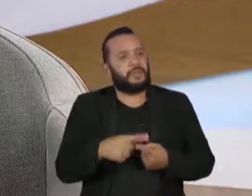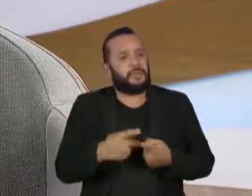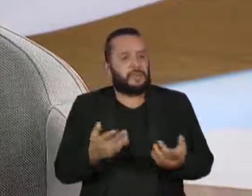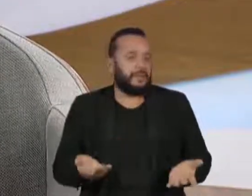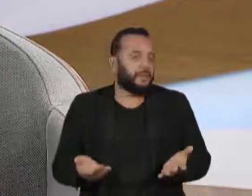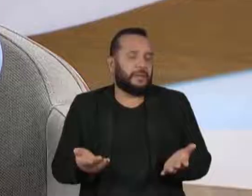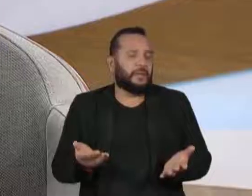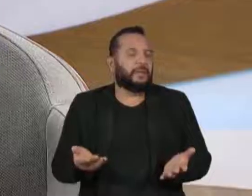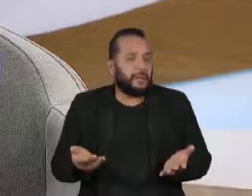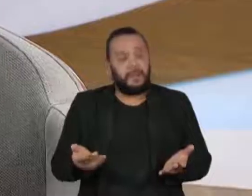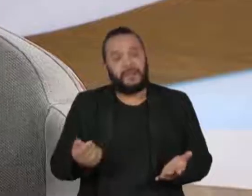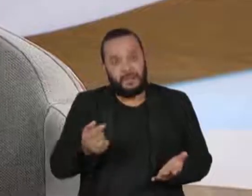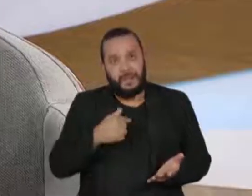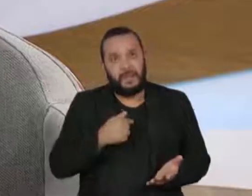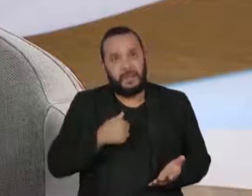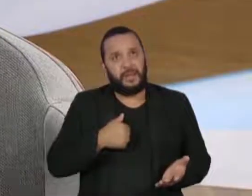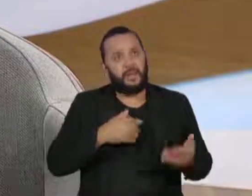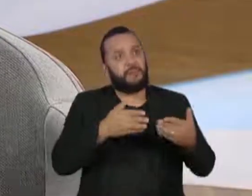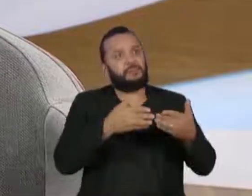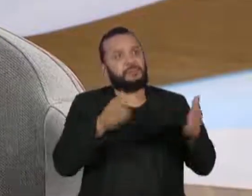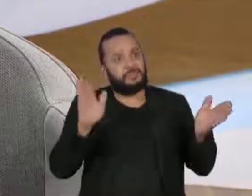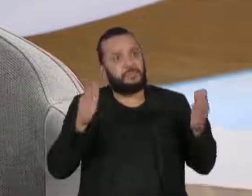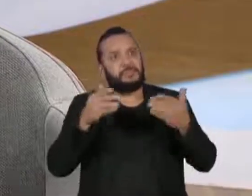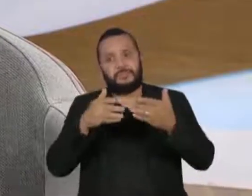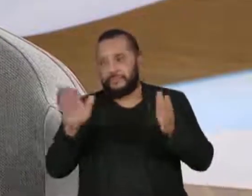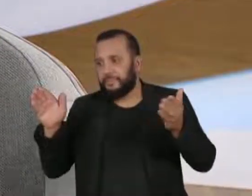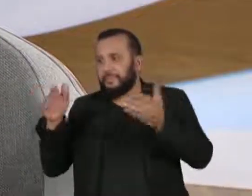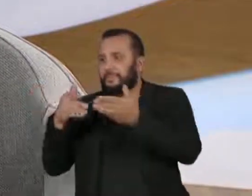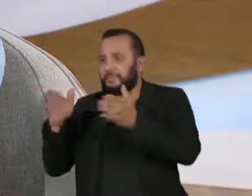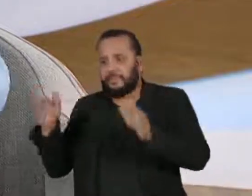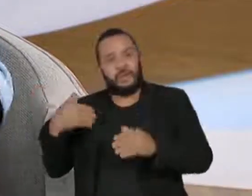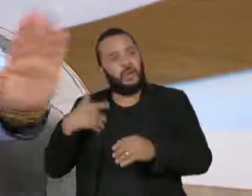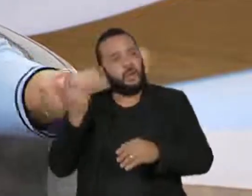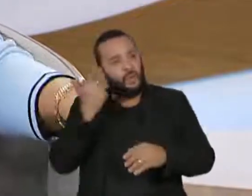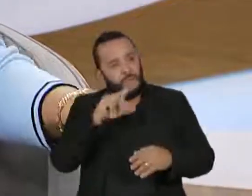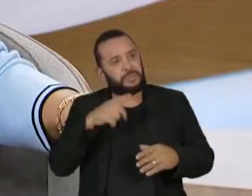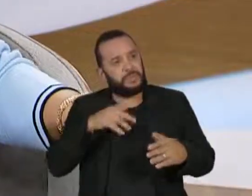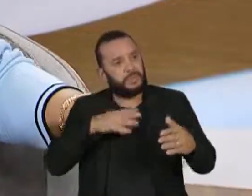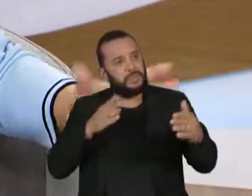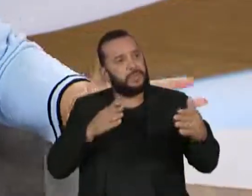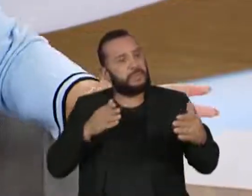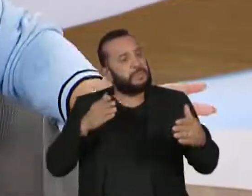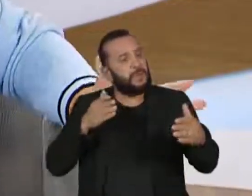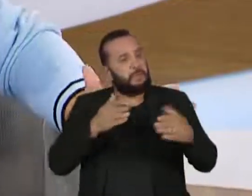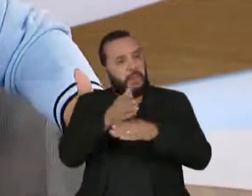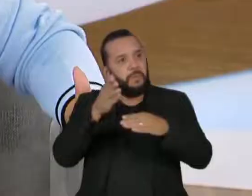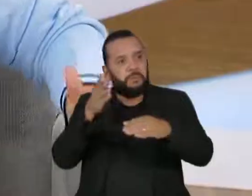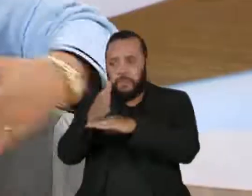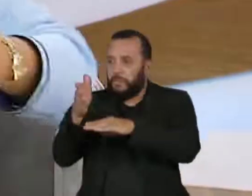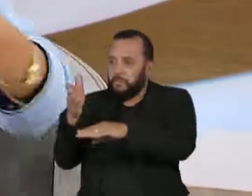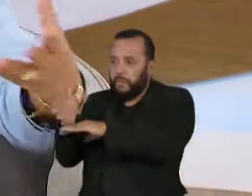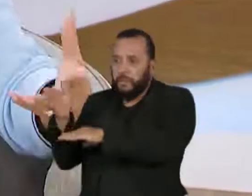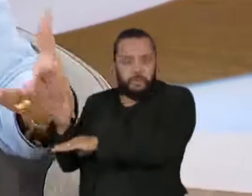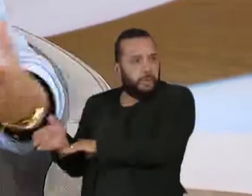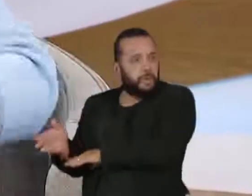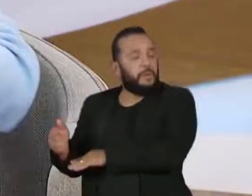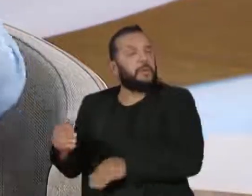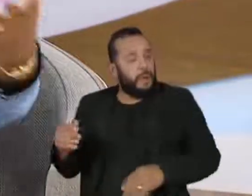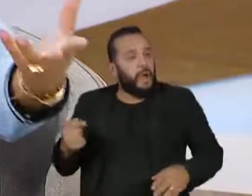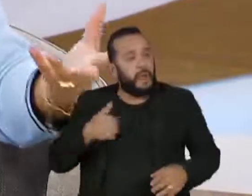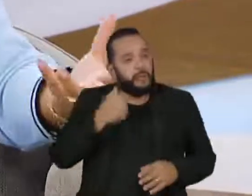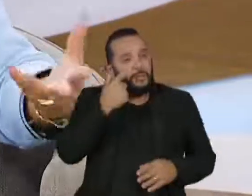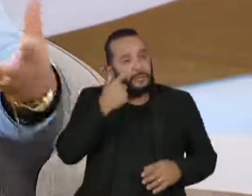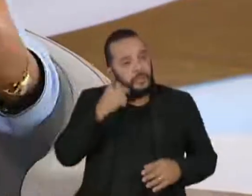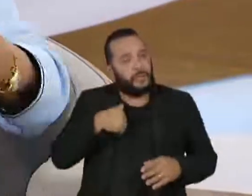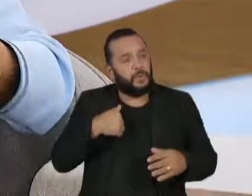passabilidades que eu fui driblando e hackeando o sistema racista. Quando eu me vi, eu estava, assim, em